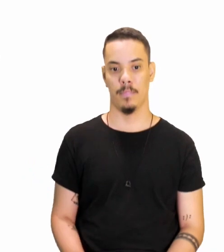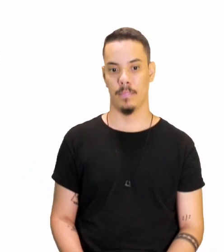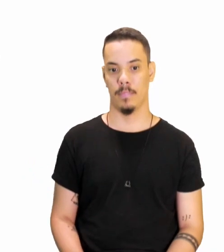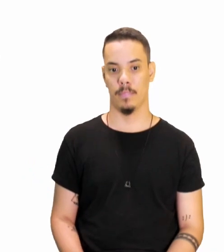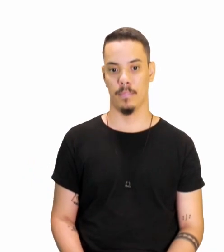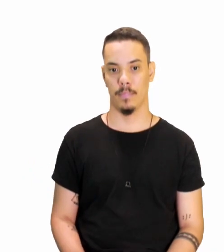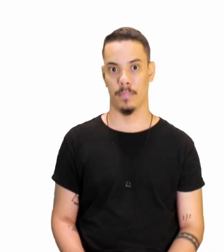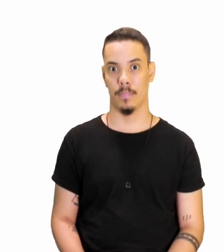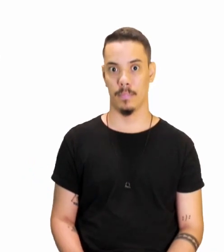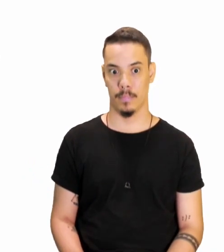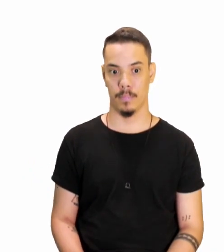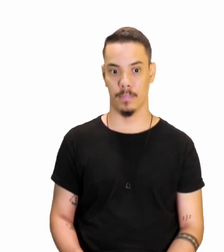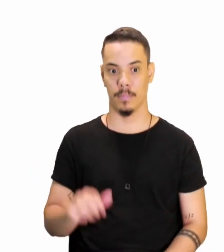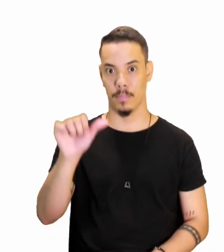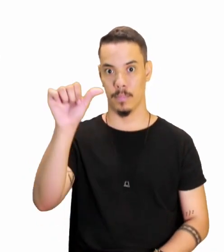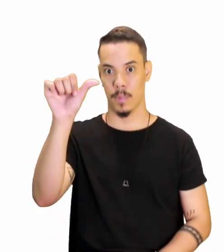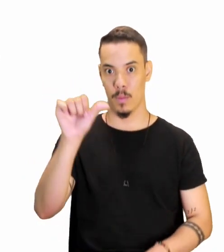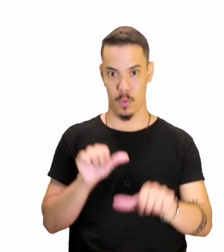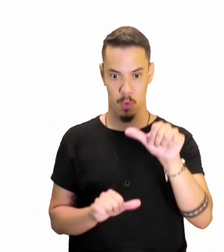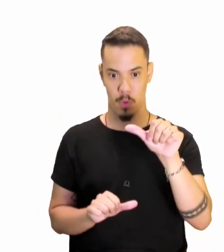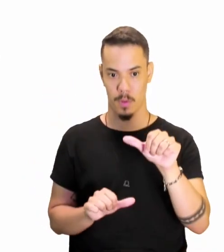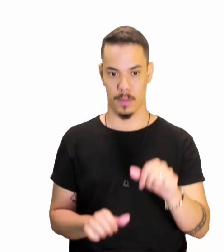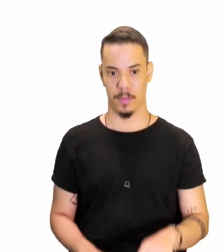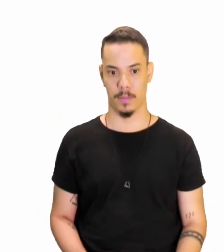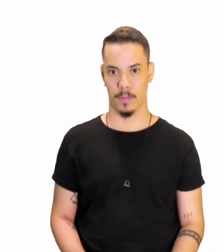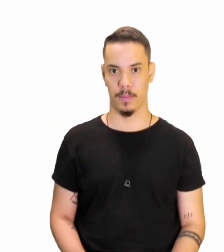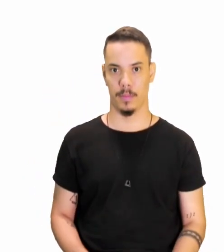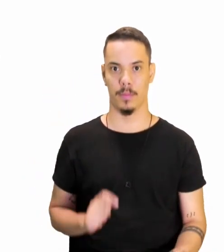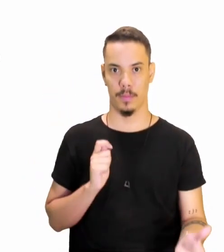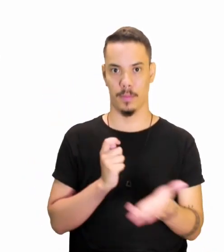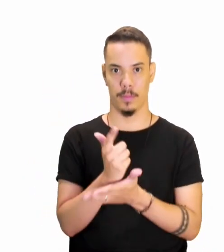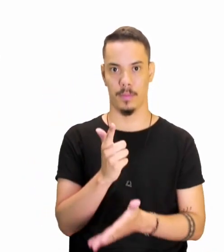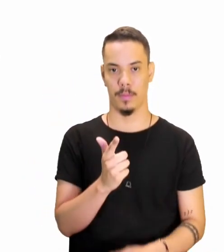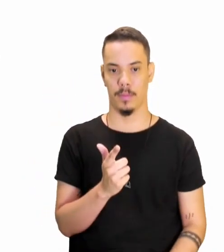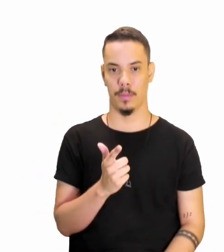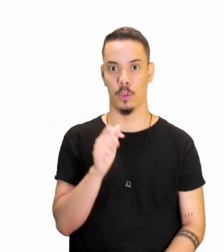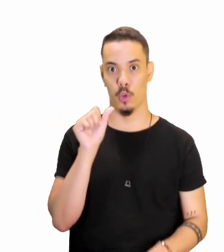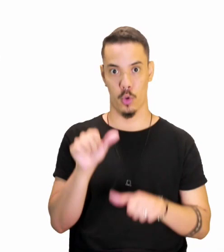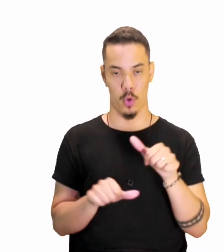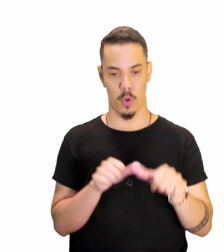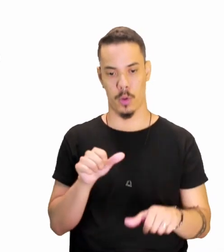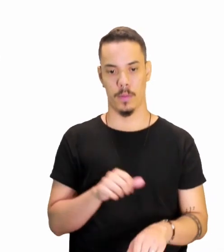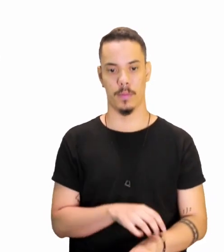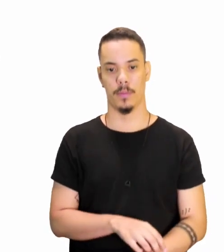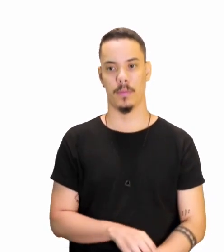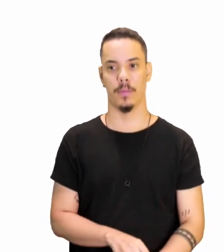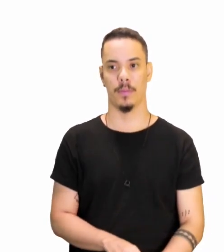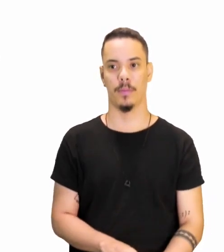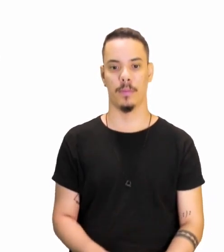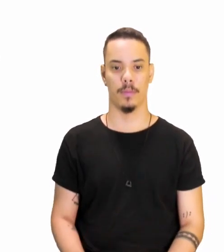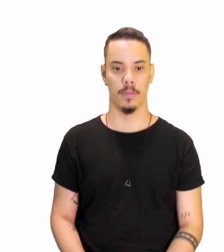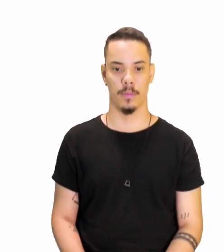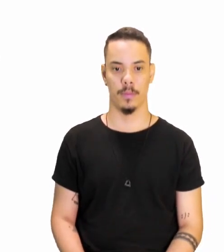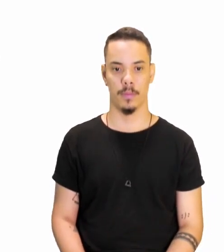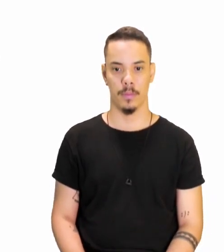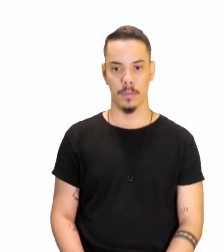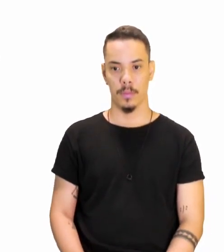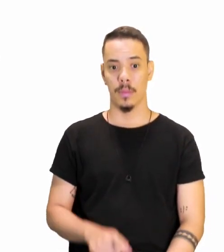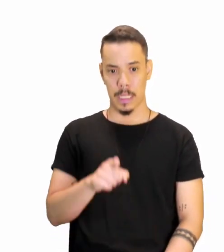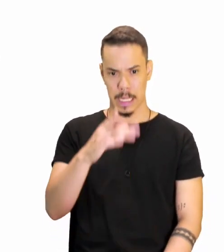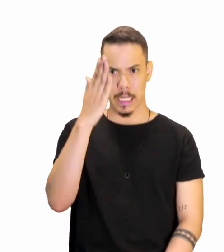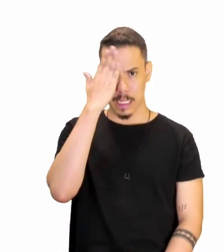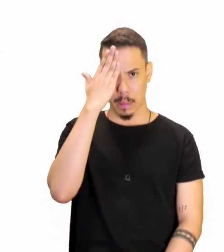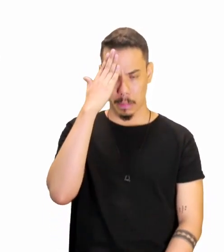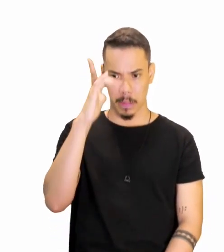Compram, que agora se escreve como? Ó, compram com M. Porque, ai, e olha, sabia, Amadinho, que tem